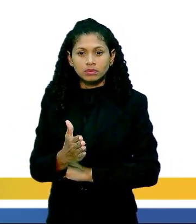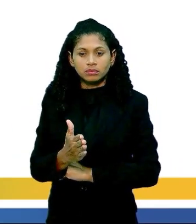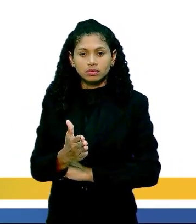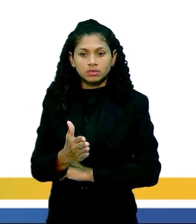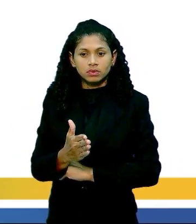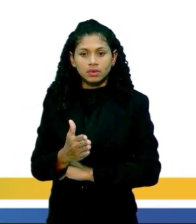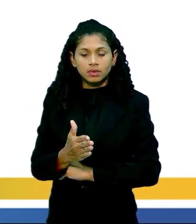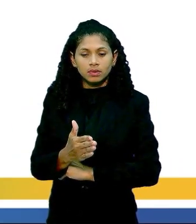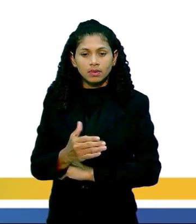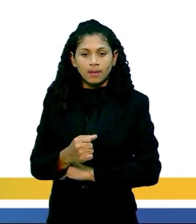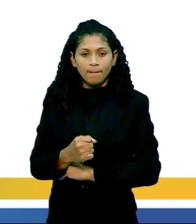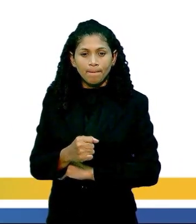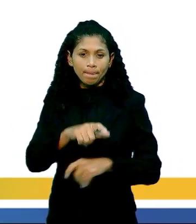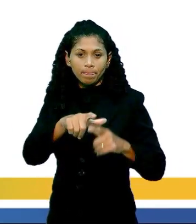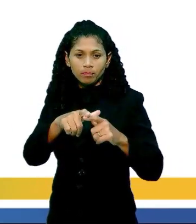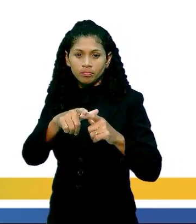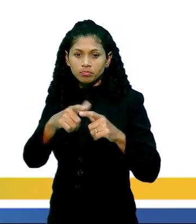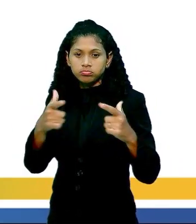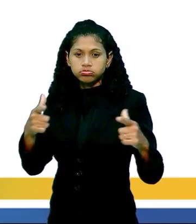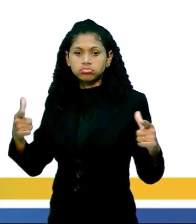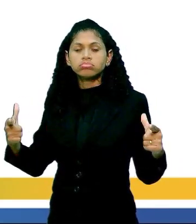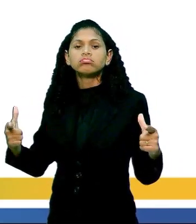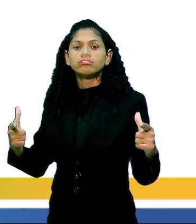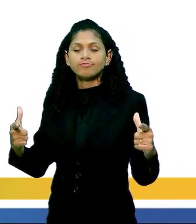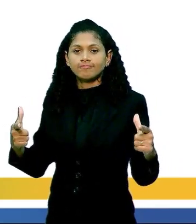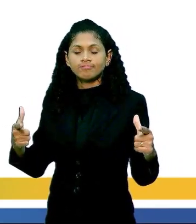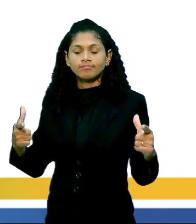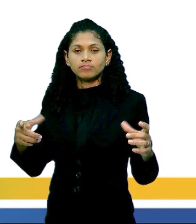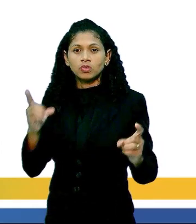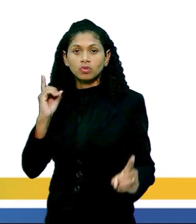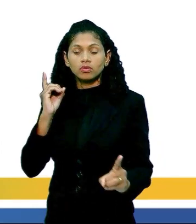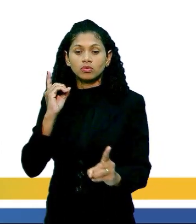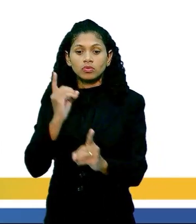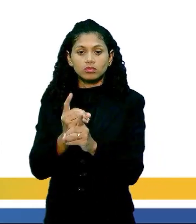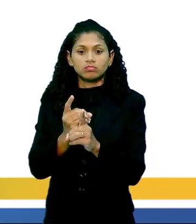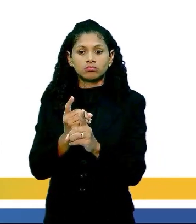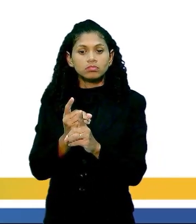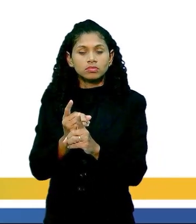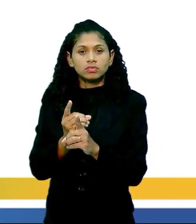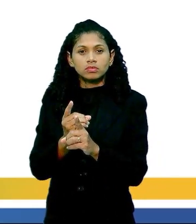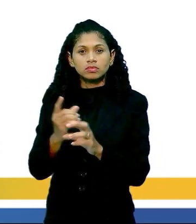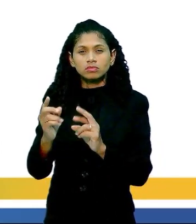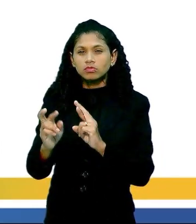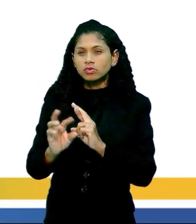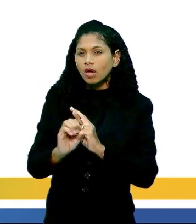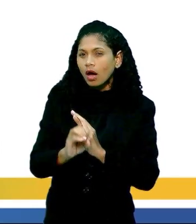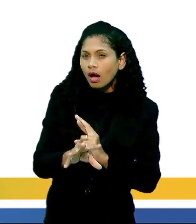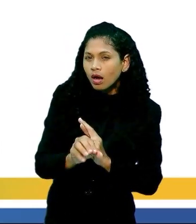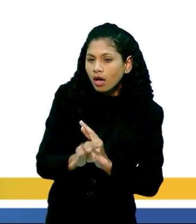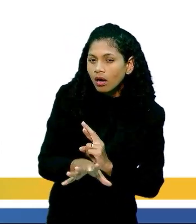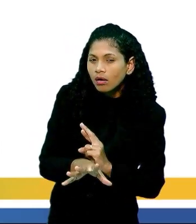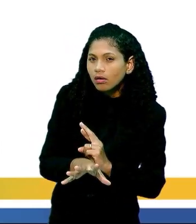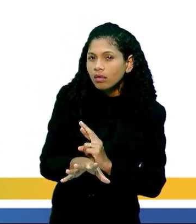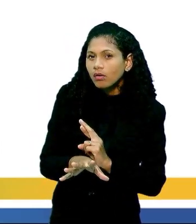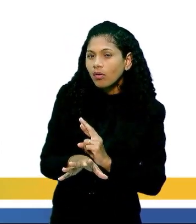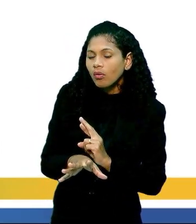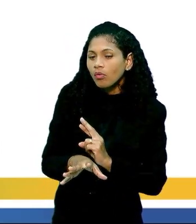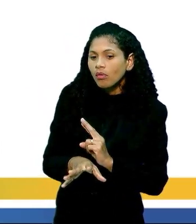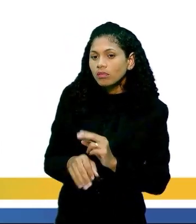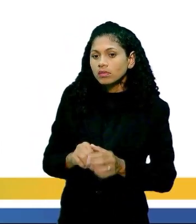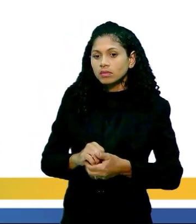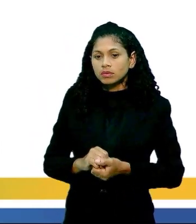isso. Cresceu exponencialmente por encontrar recursos ilimitados no novo ambiente? Não